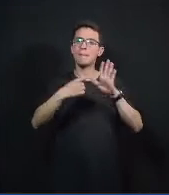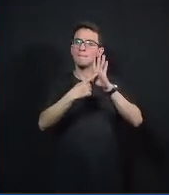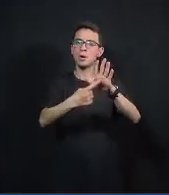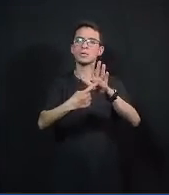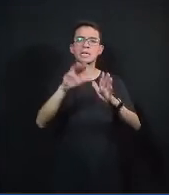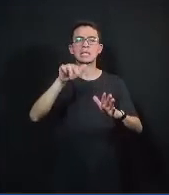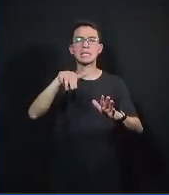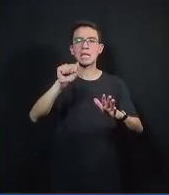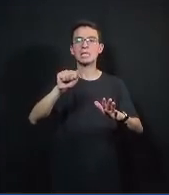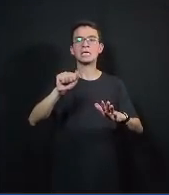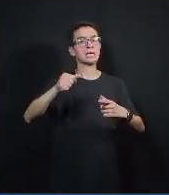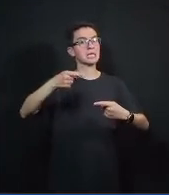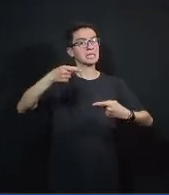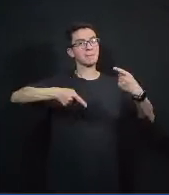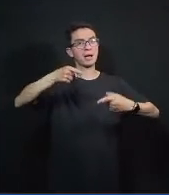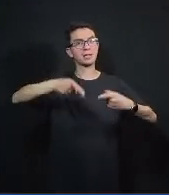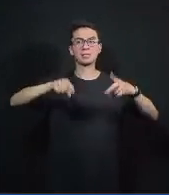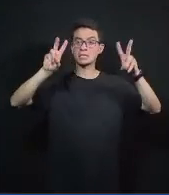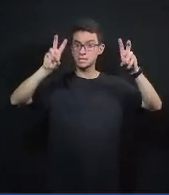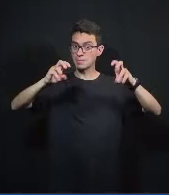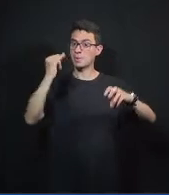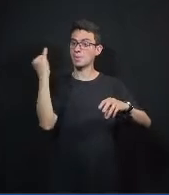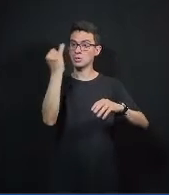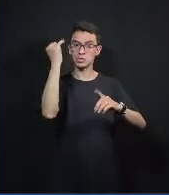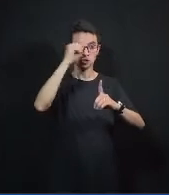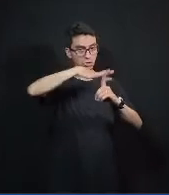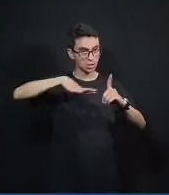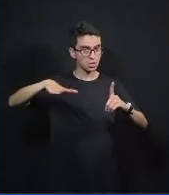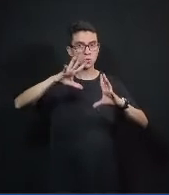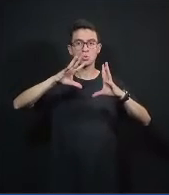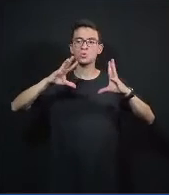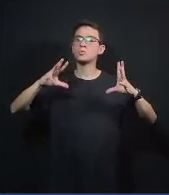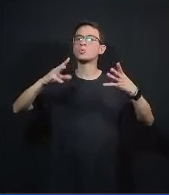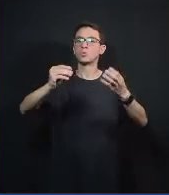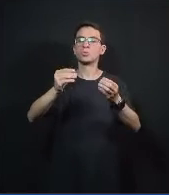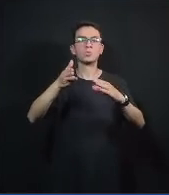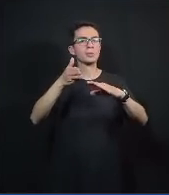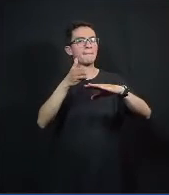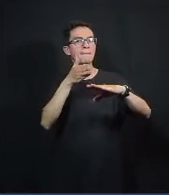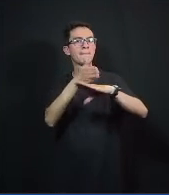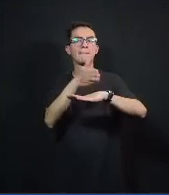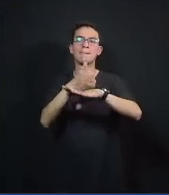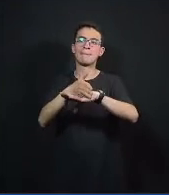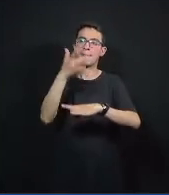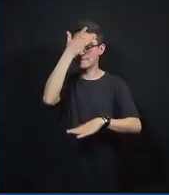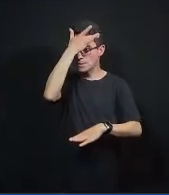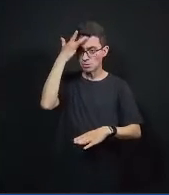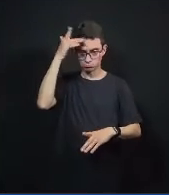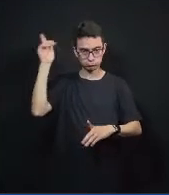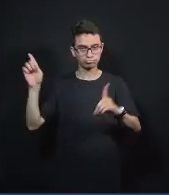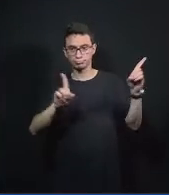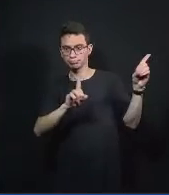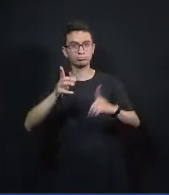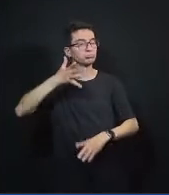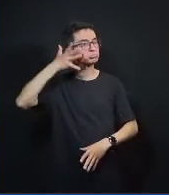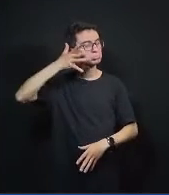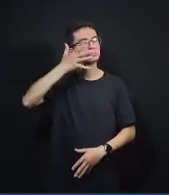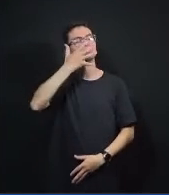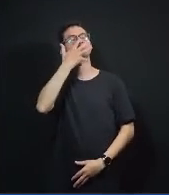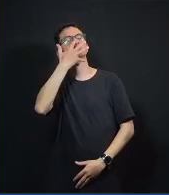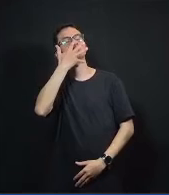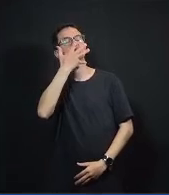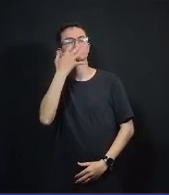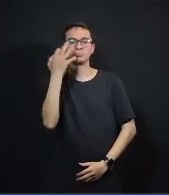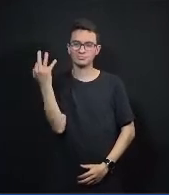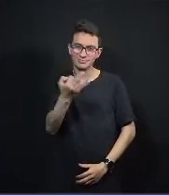temas de grande relevância para a sociedade em geral e com participação de tantos palestristas ilustres. Bem, no momento